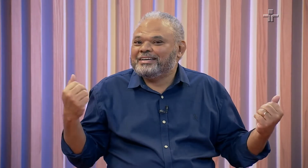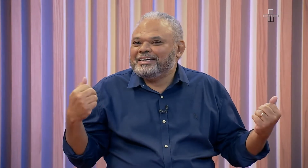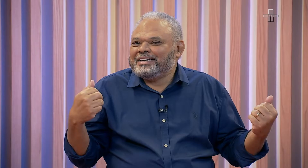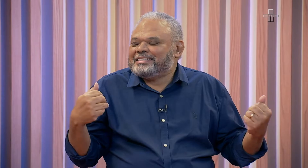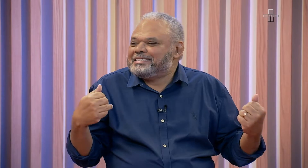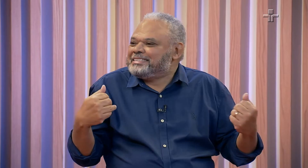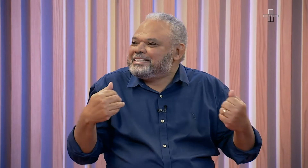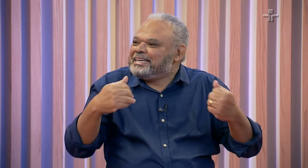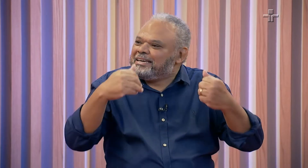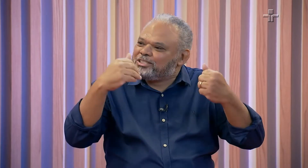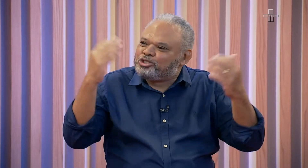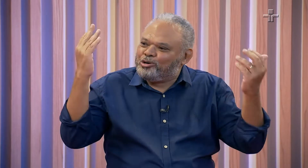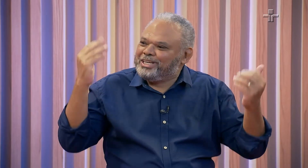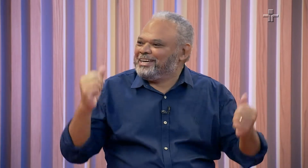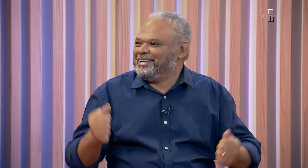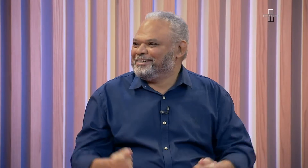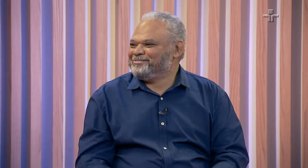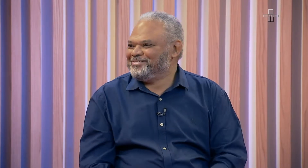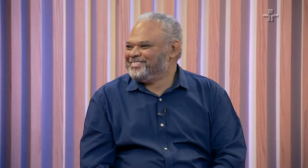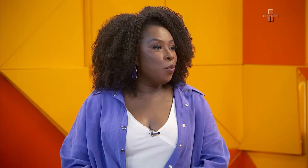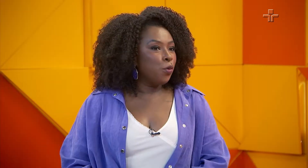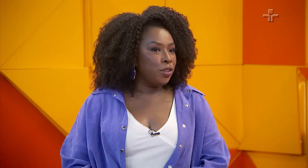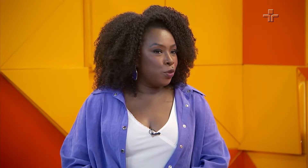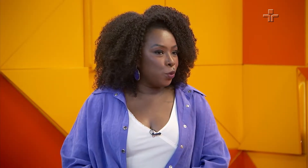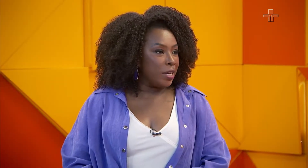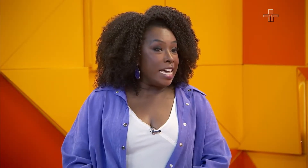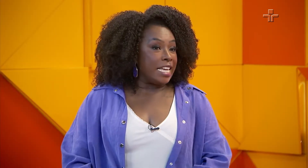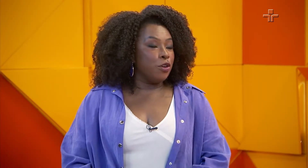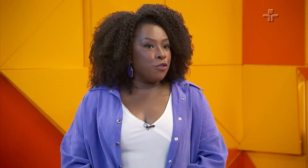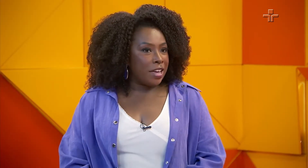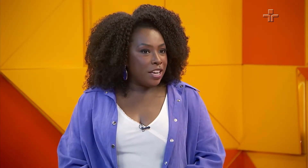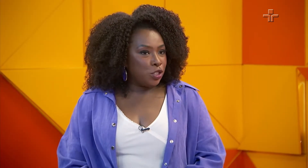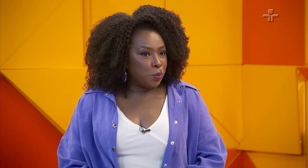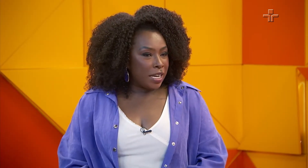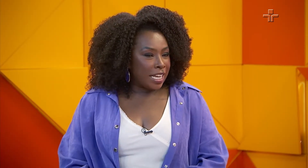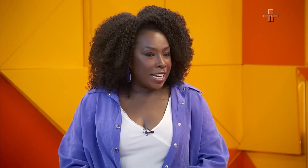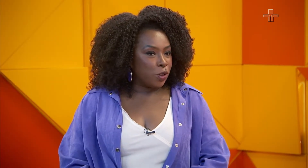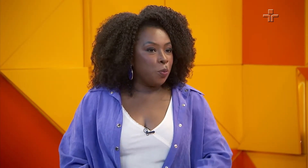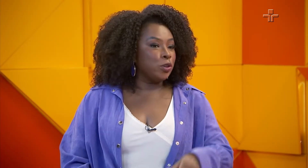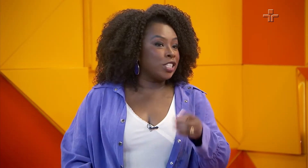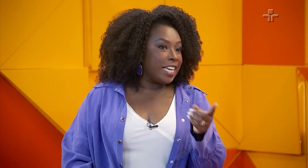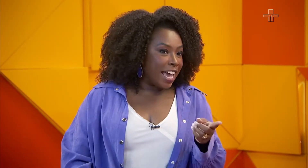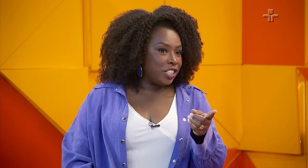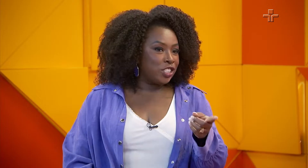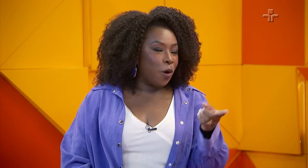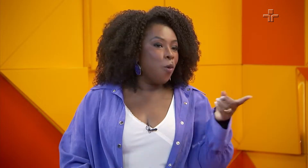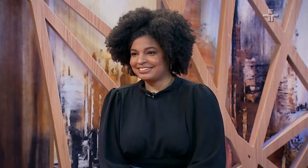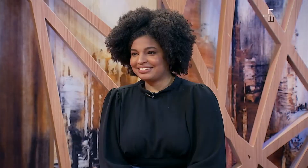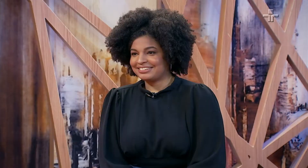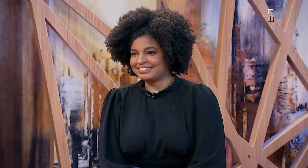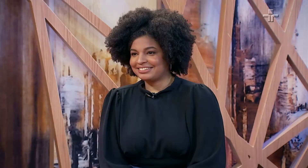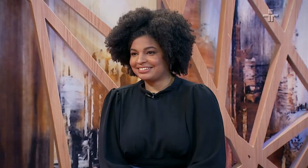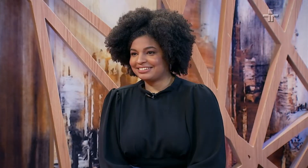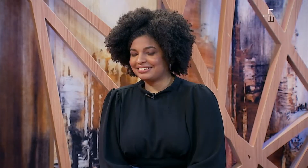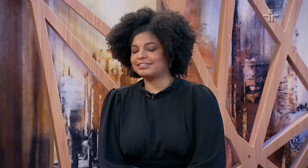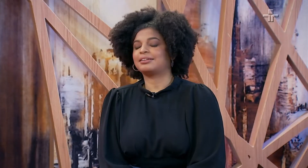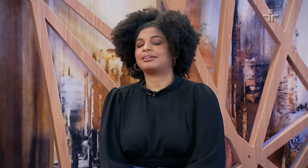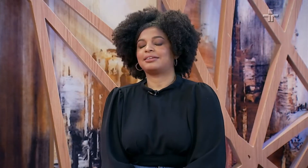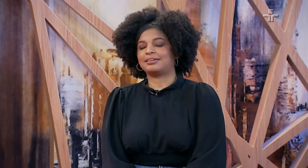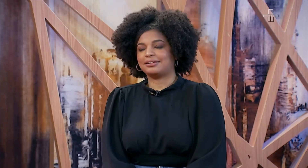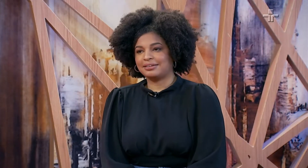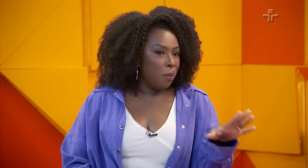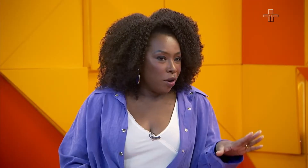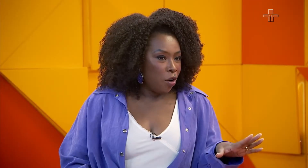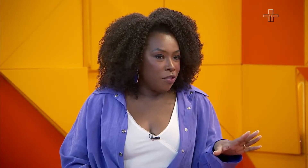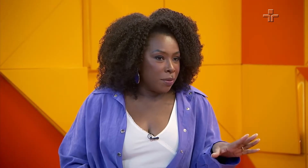comunica, você sonha, né? Sonha muito. E eu vejo, Milena, que o podcast acompanha essa